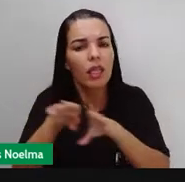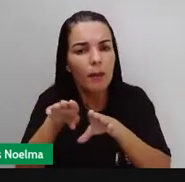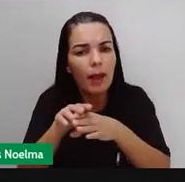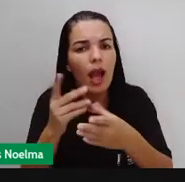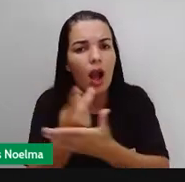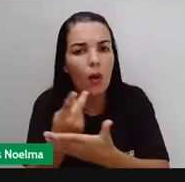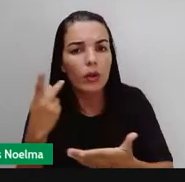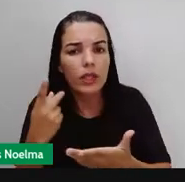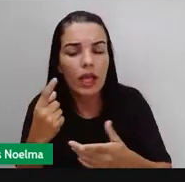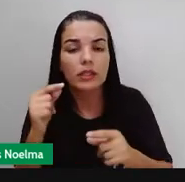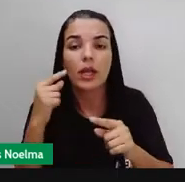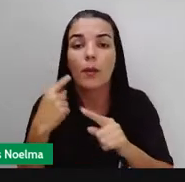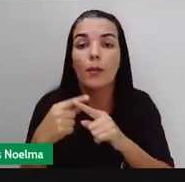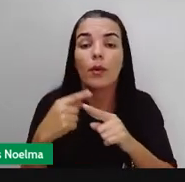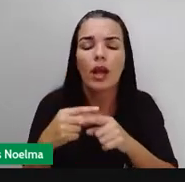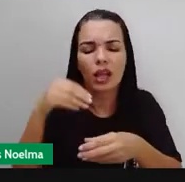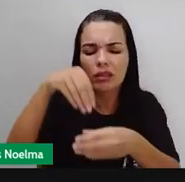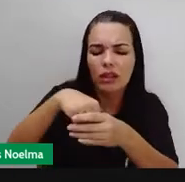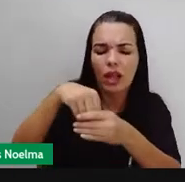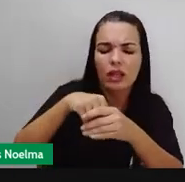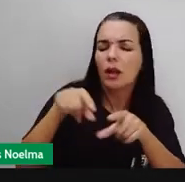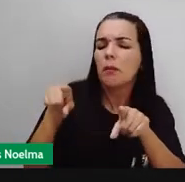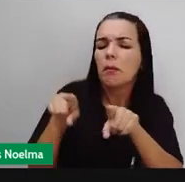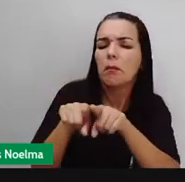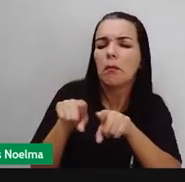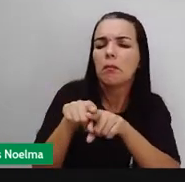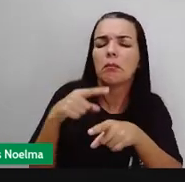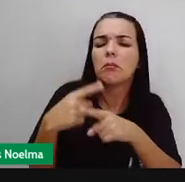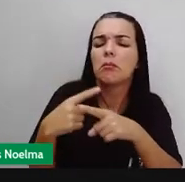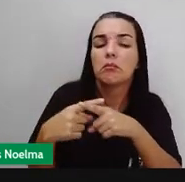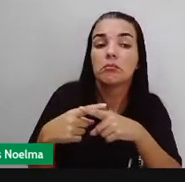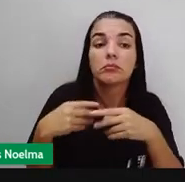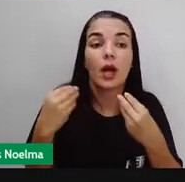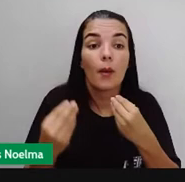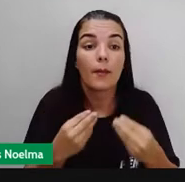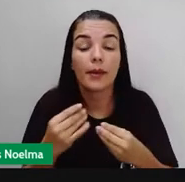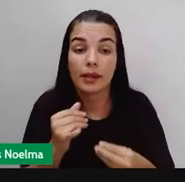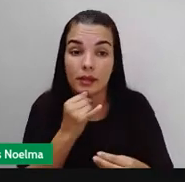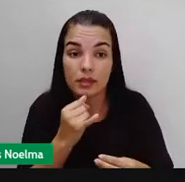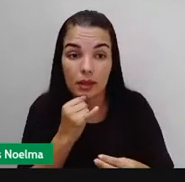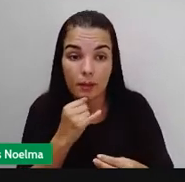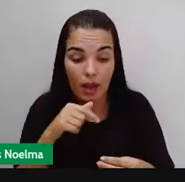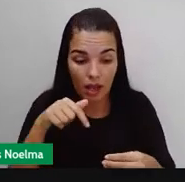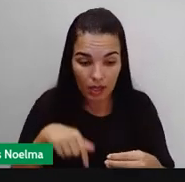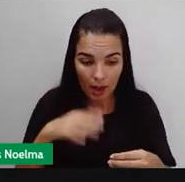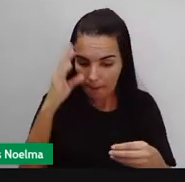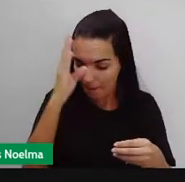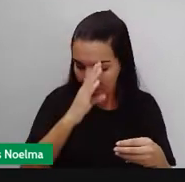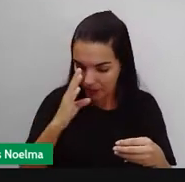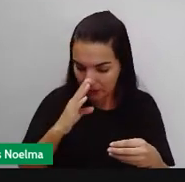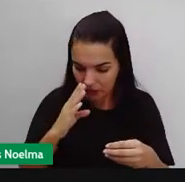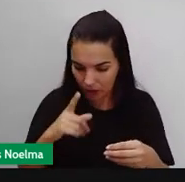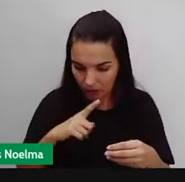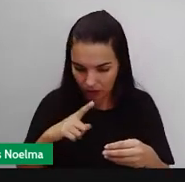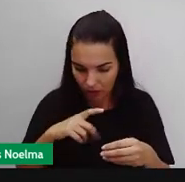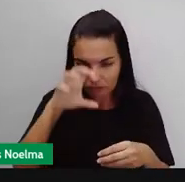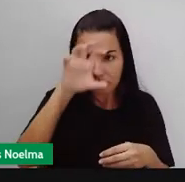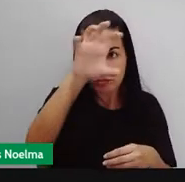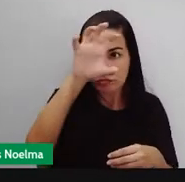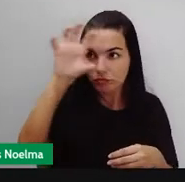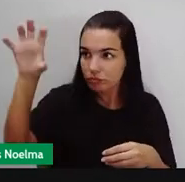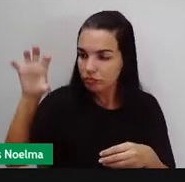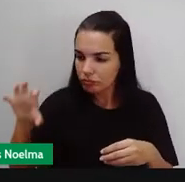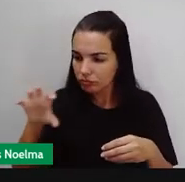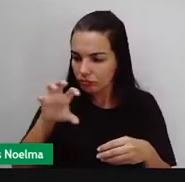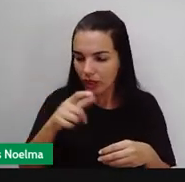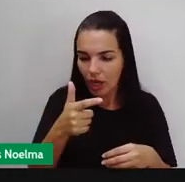internamente, né? Como interna, pro? Pessoas de um único país que vão de uma região para outra. Assim como aconteceu